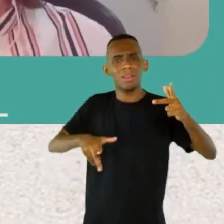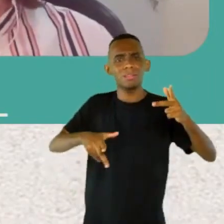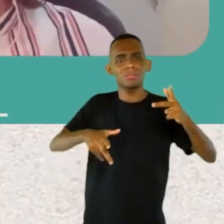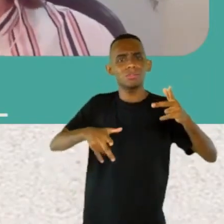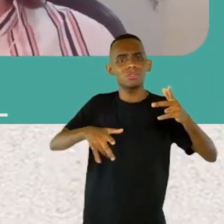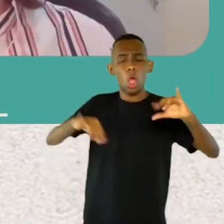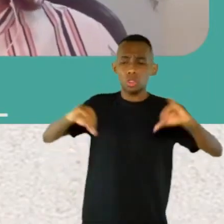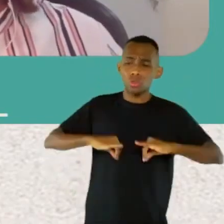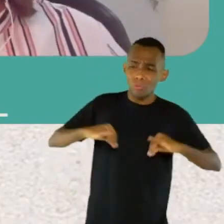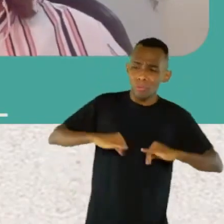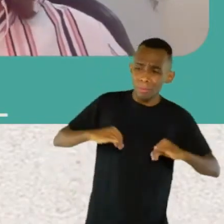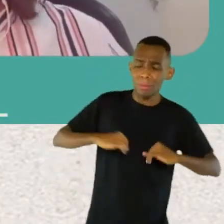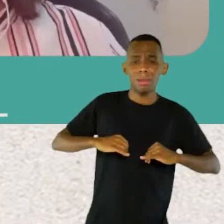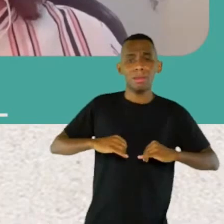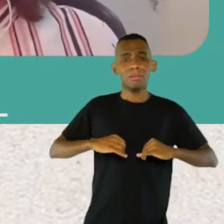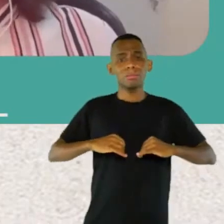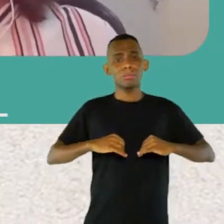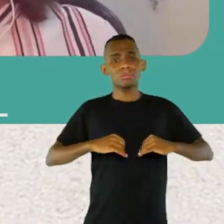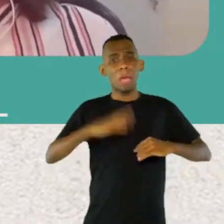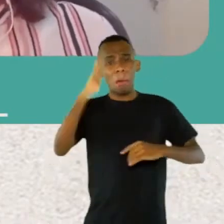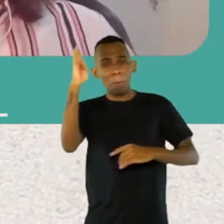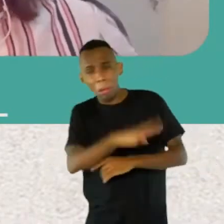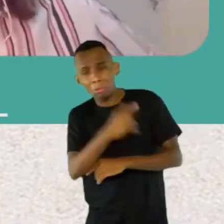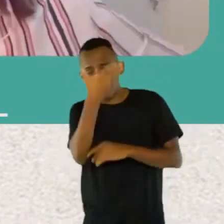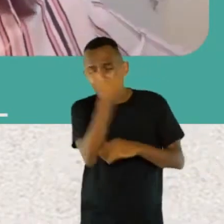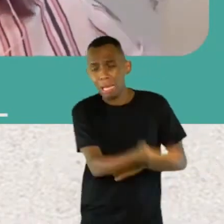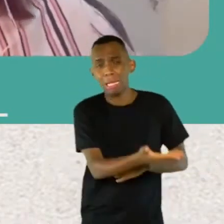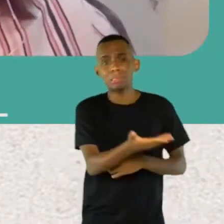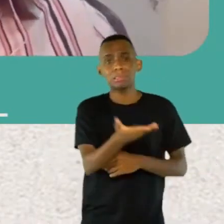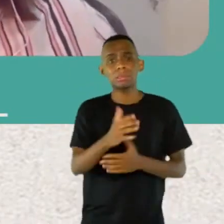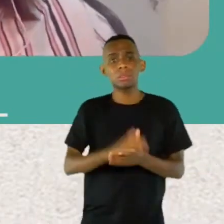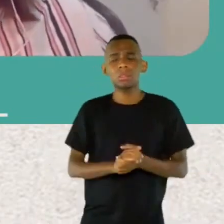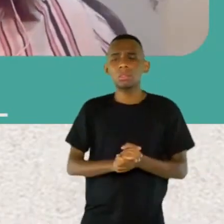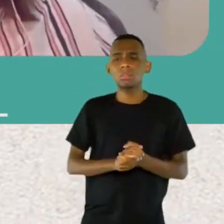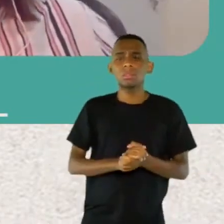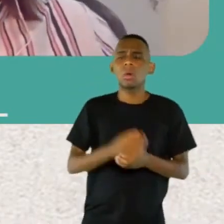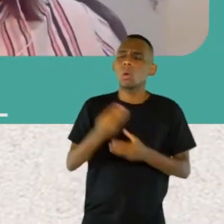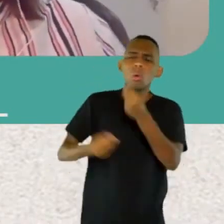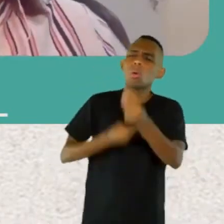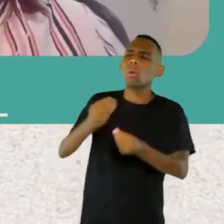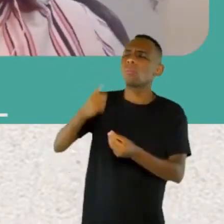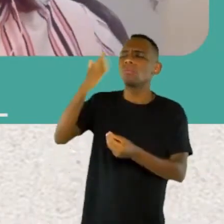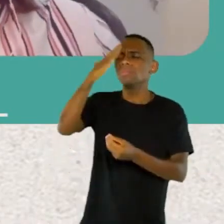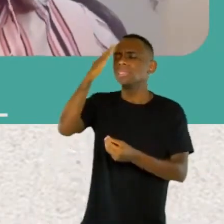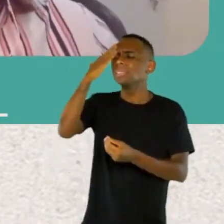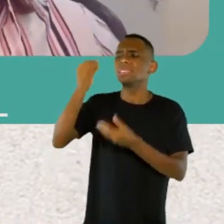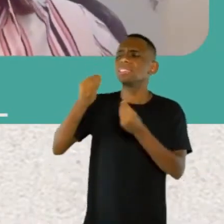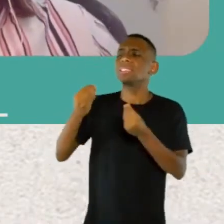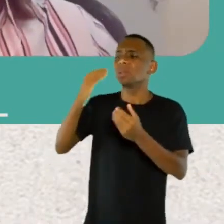crueldade, chega a ser, são vários substantivos, né? Como é que você interpreta isso?